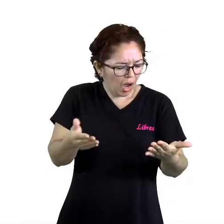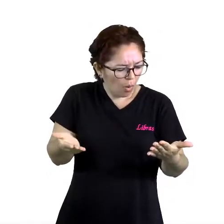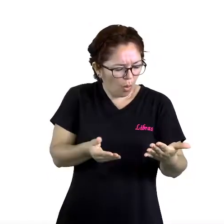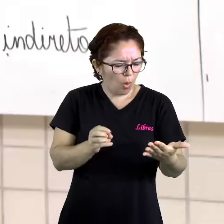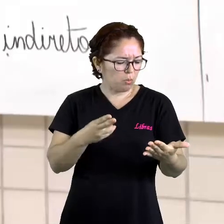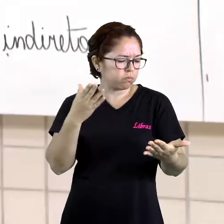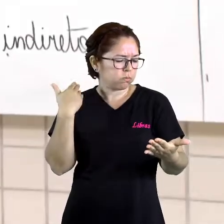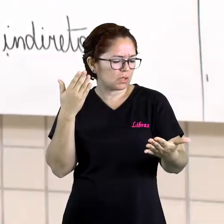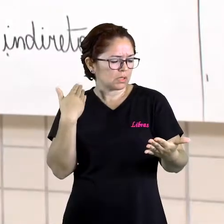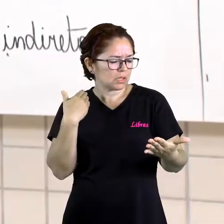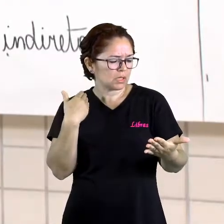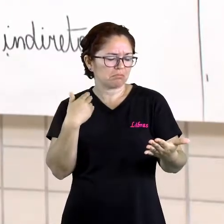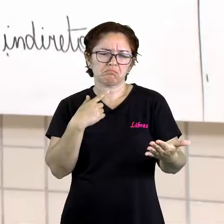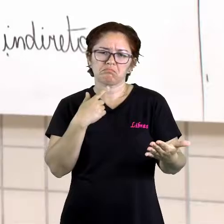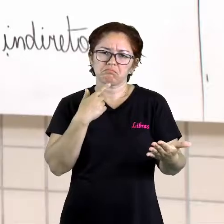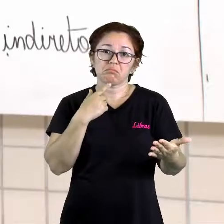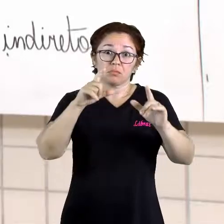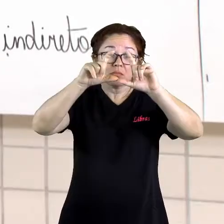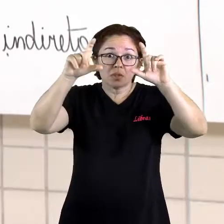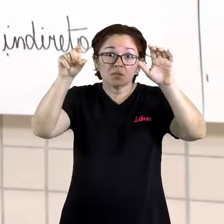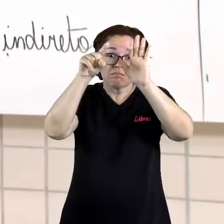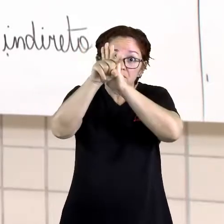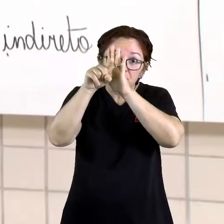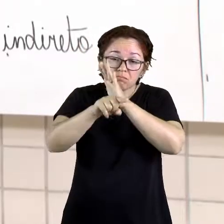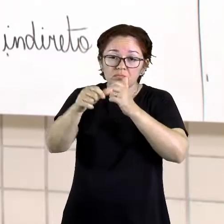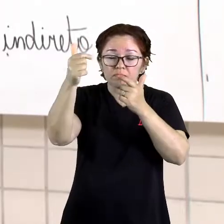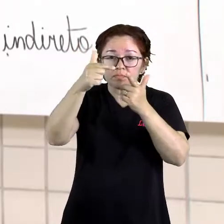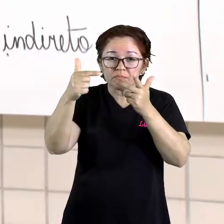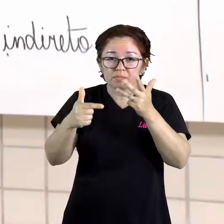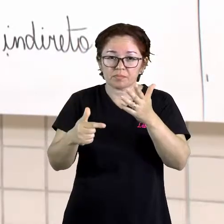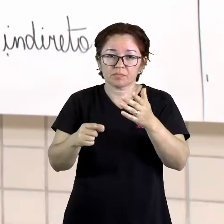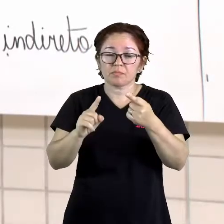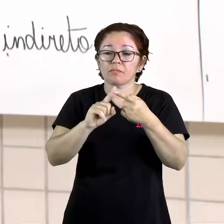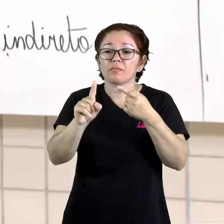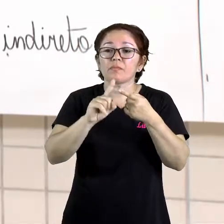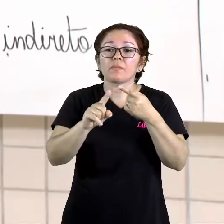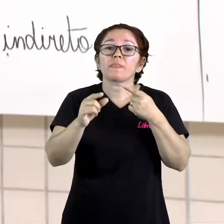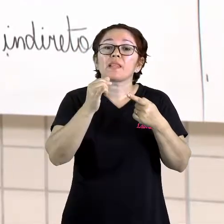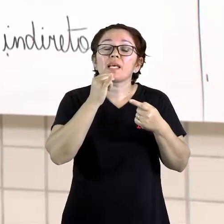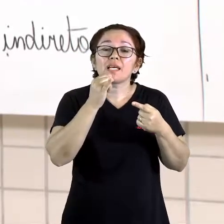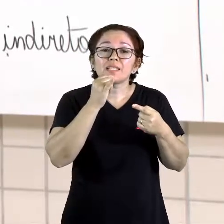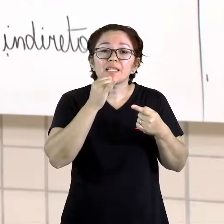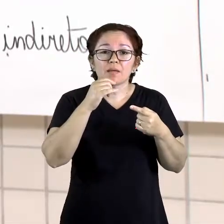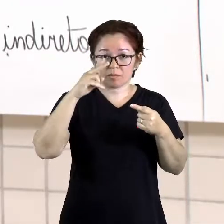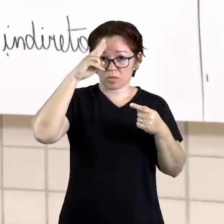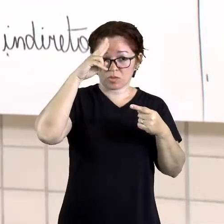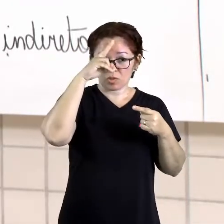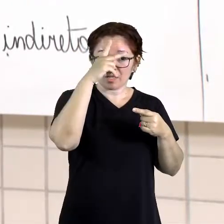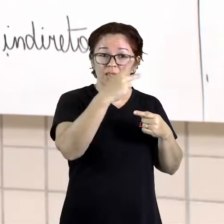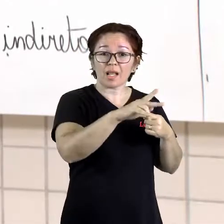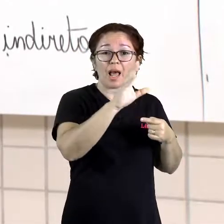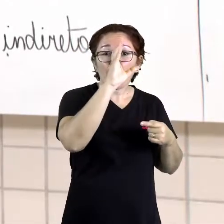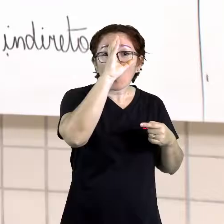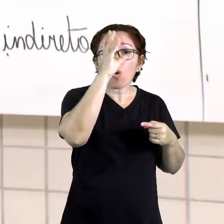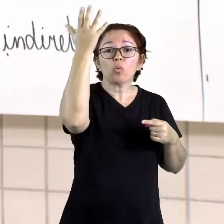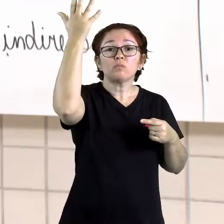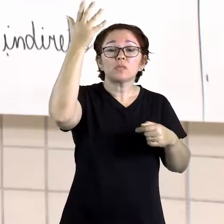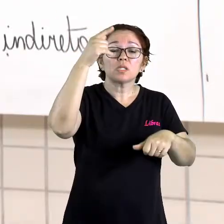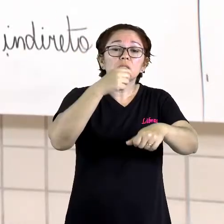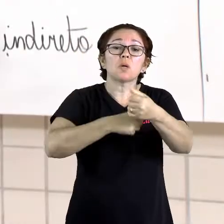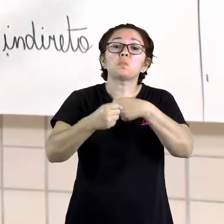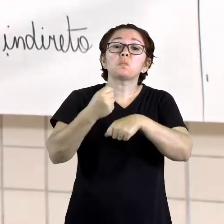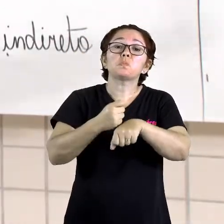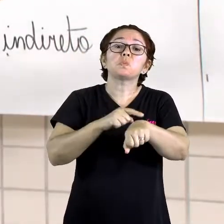nessa questão. Então, a primeira é a seguinte: se é possível você identificar o tempo que os fatos ocorreram? Sim, nós podemos